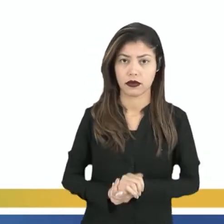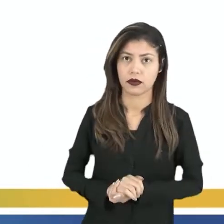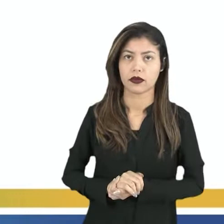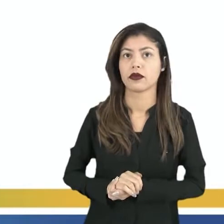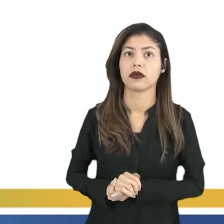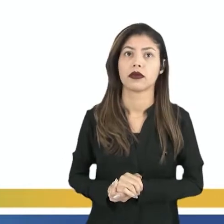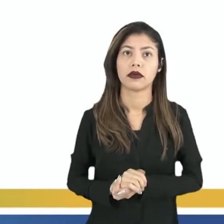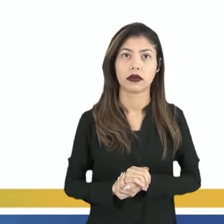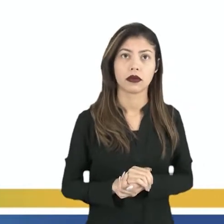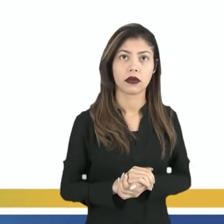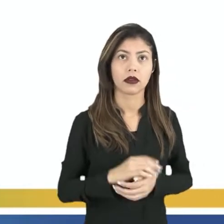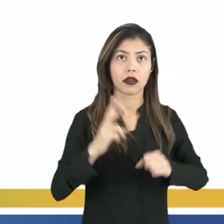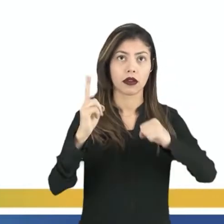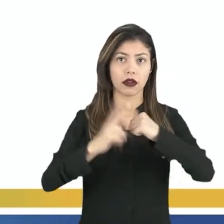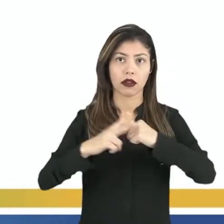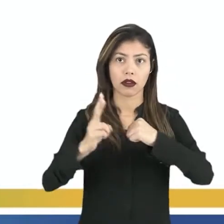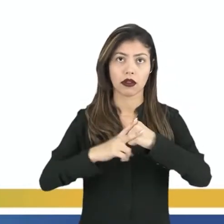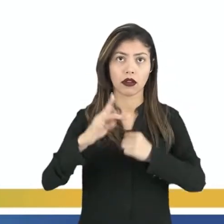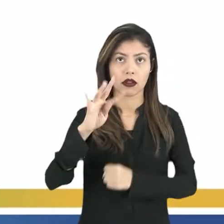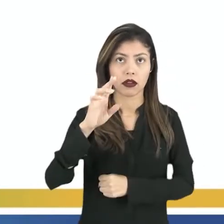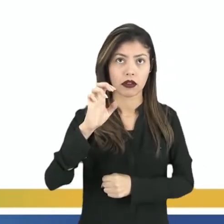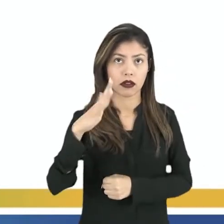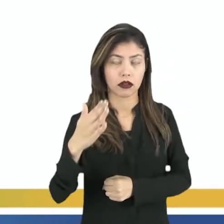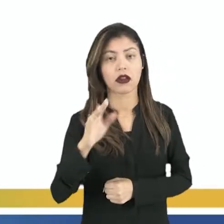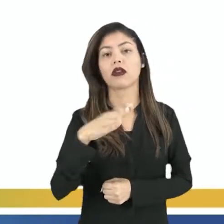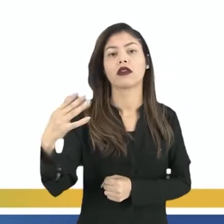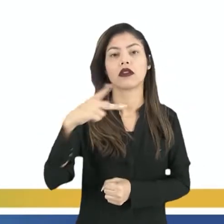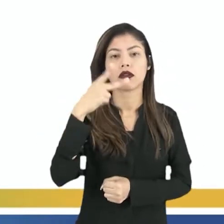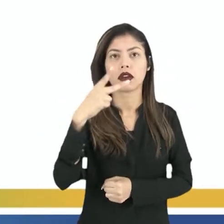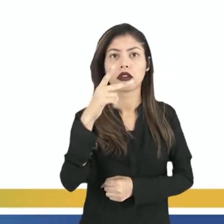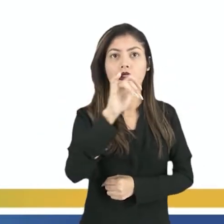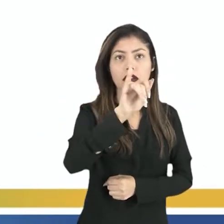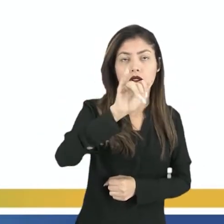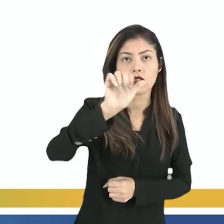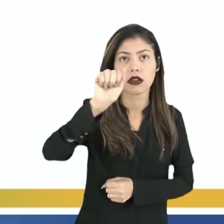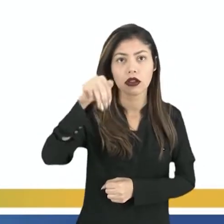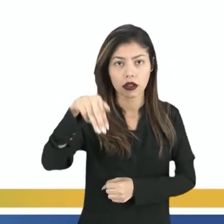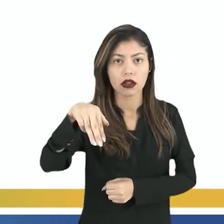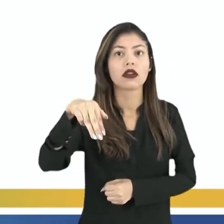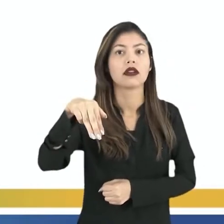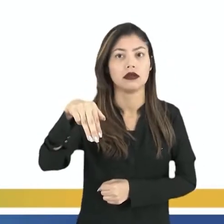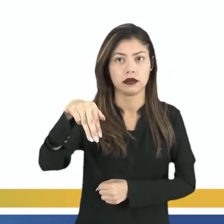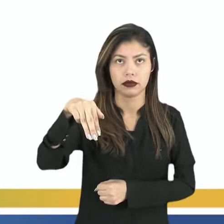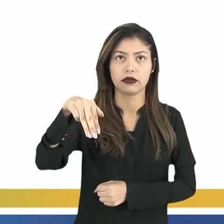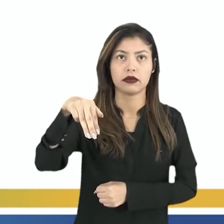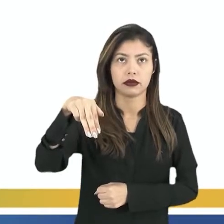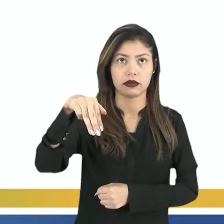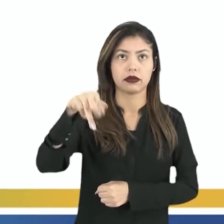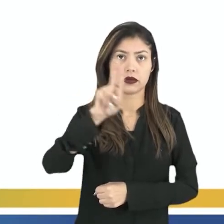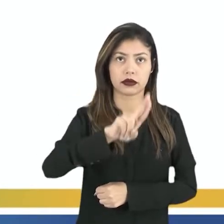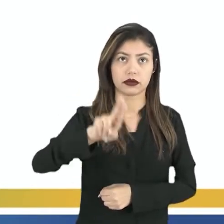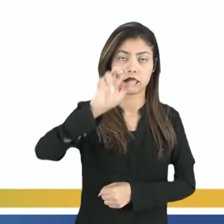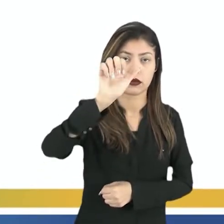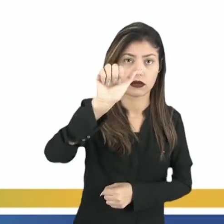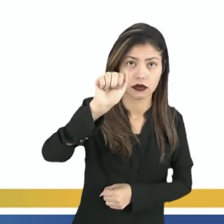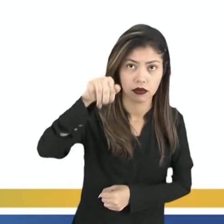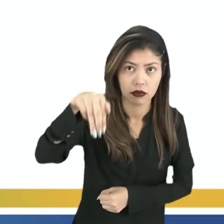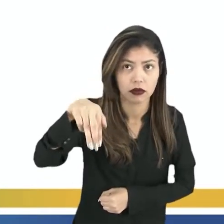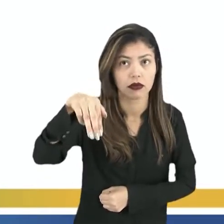to be, a conjugação correta do verbo to be quando eu falo sobre I é am, então eu usei o am na